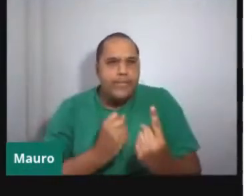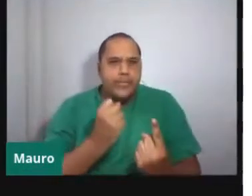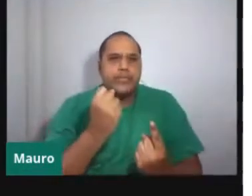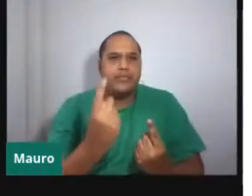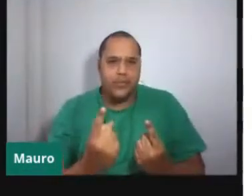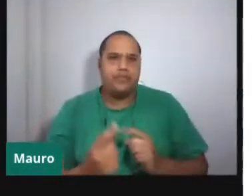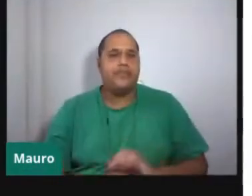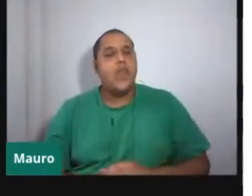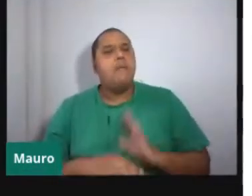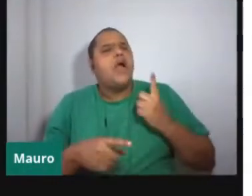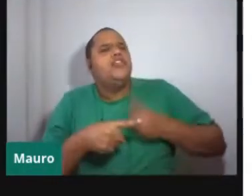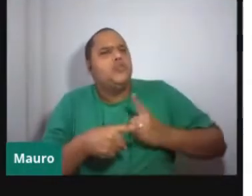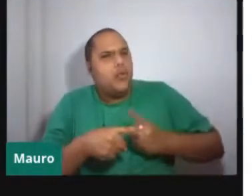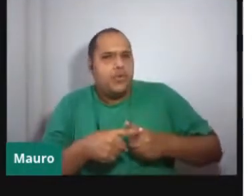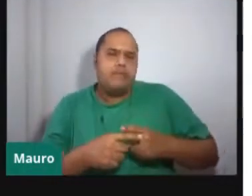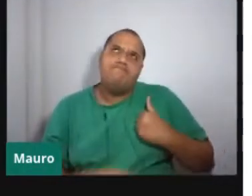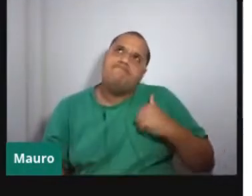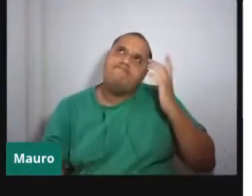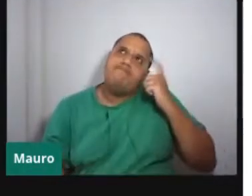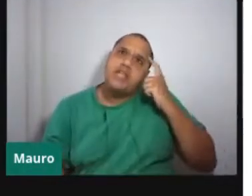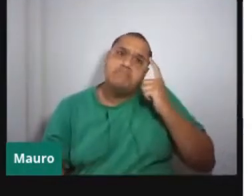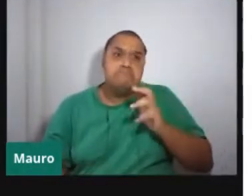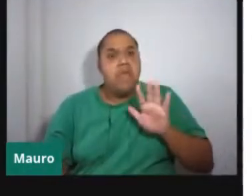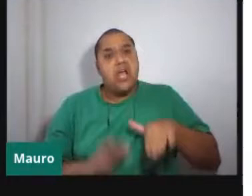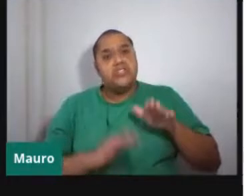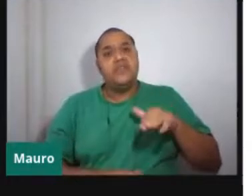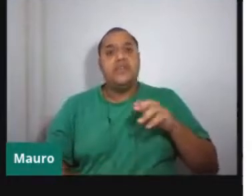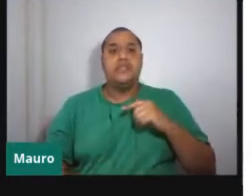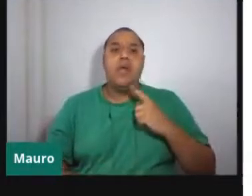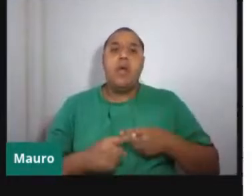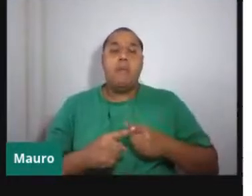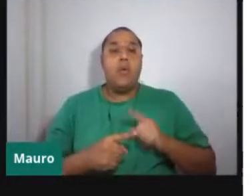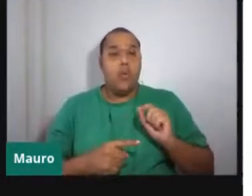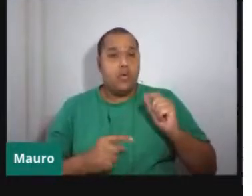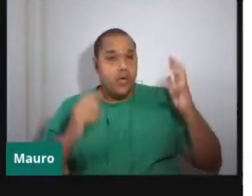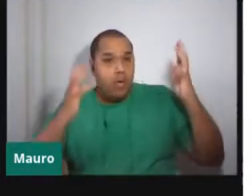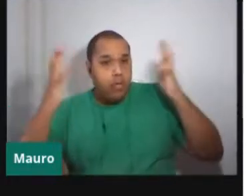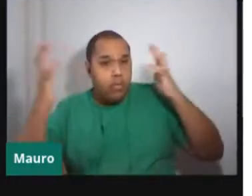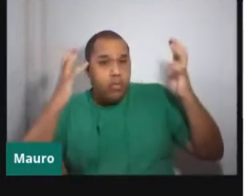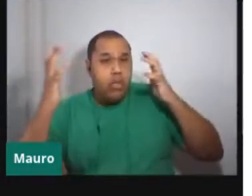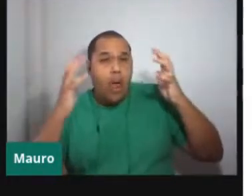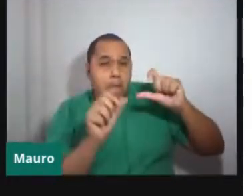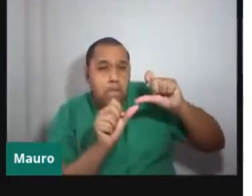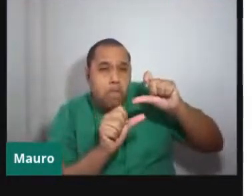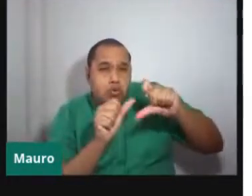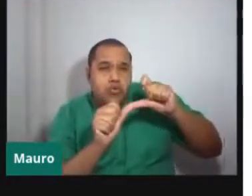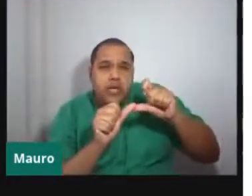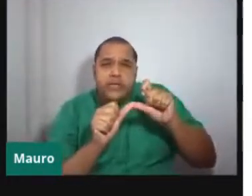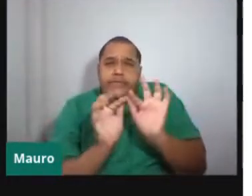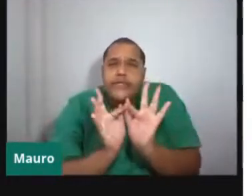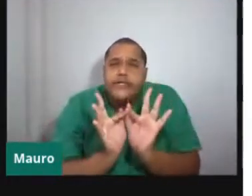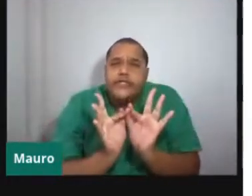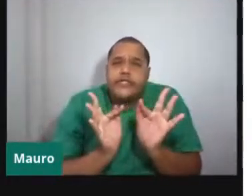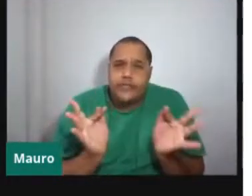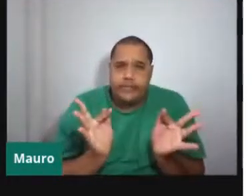algumas possíveis respostas, uma delas é que os transtornos mentais, eles envolvem mudanças muito sutis nos circuitos cerebrais, então